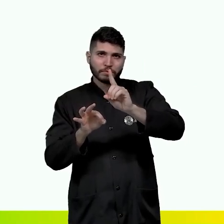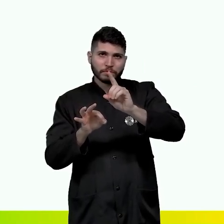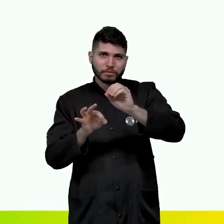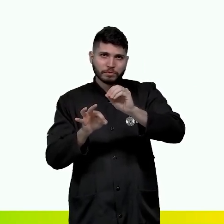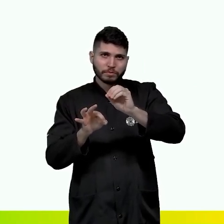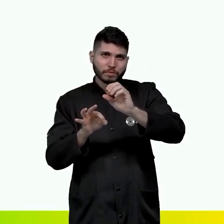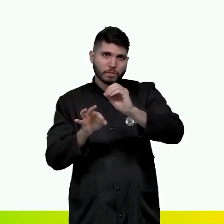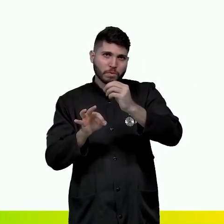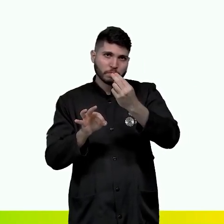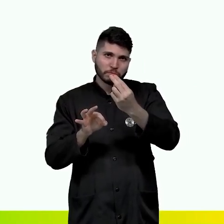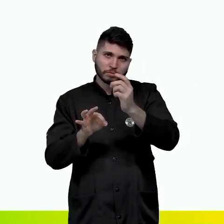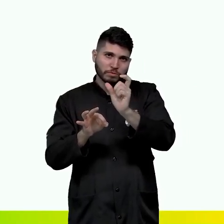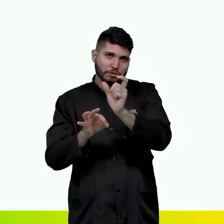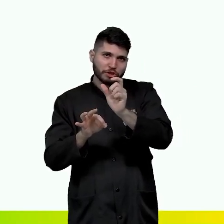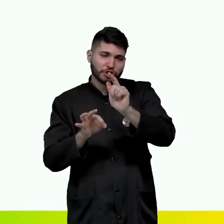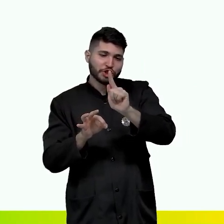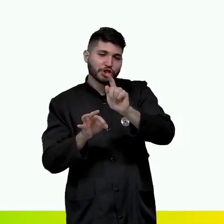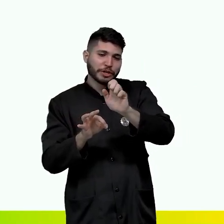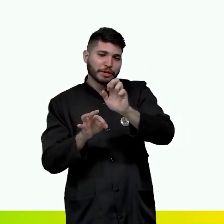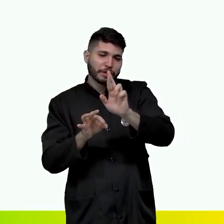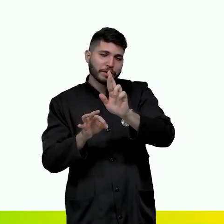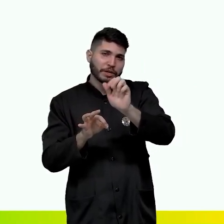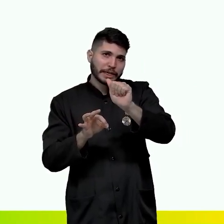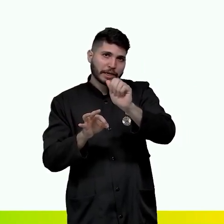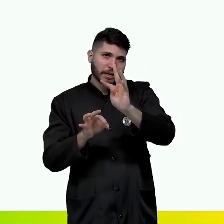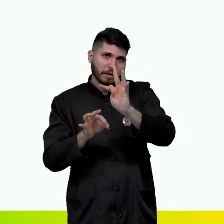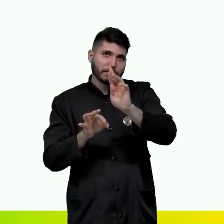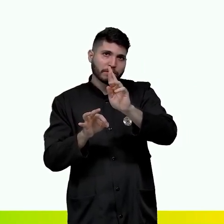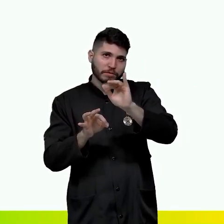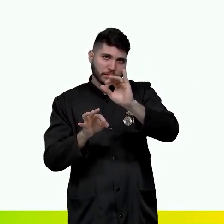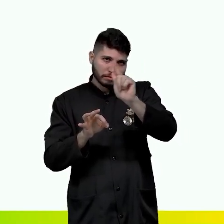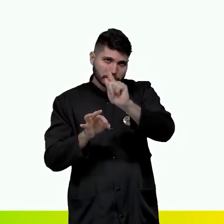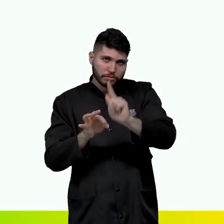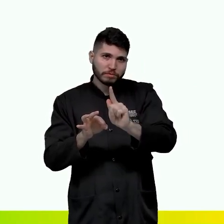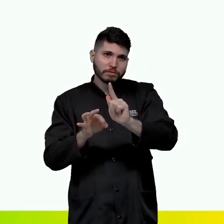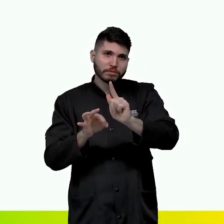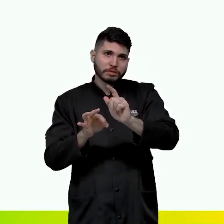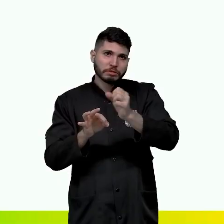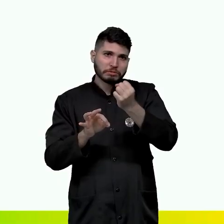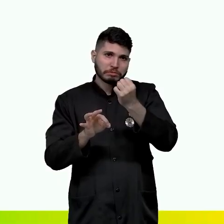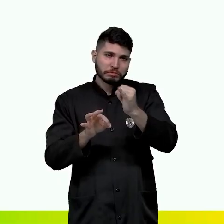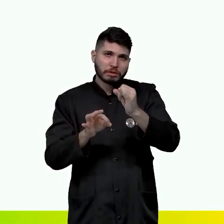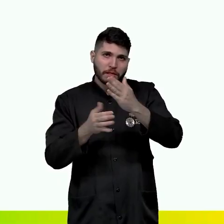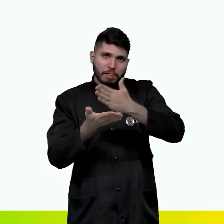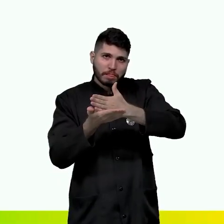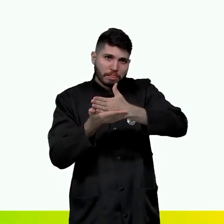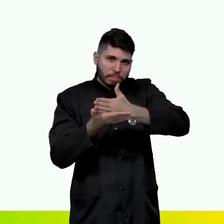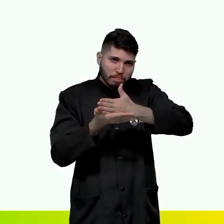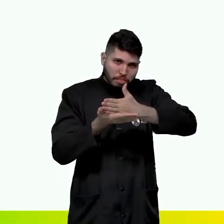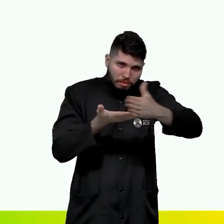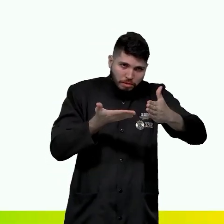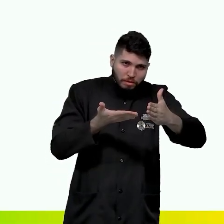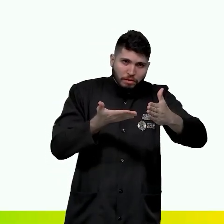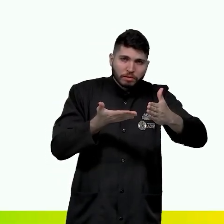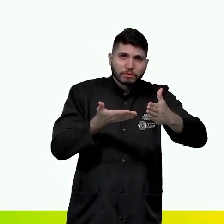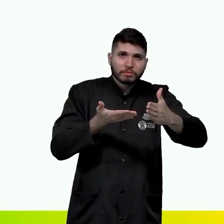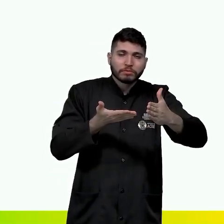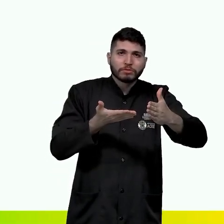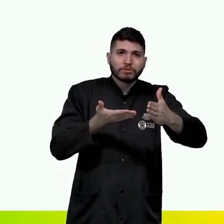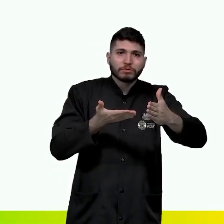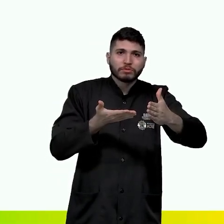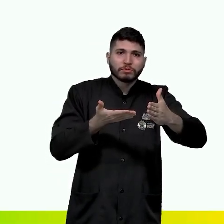geratriz tem tamanho L. Quando eu cortar o cone, por exemplo, dividir a parte lateral